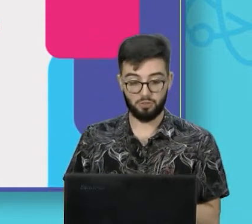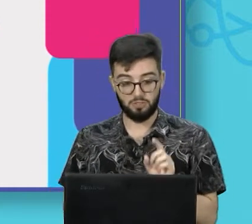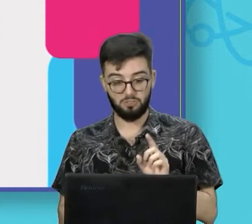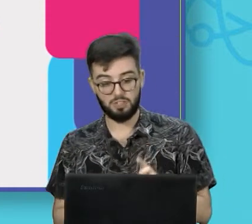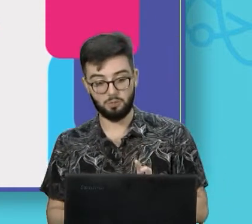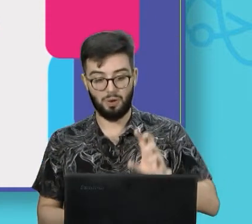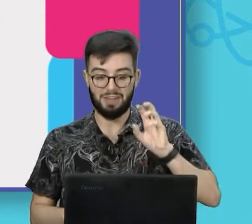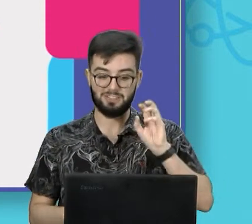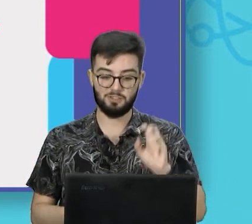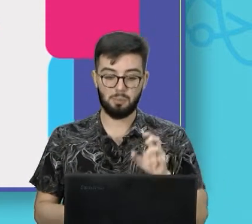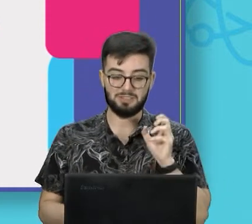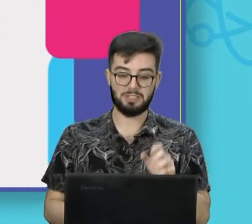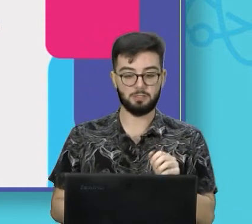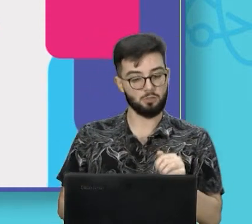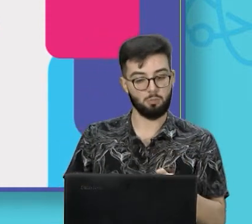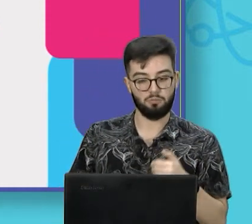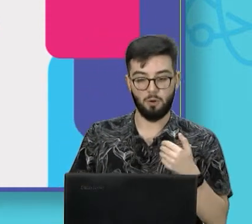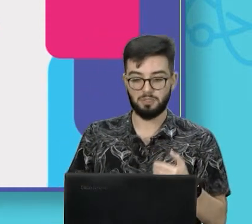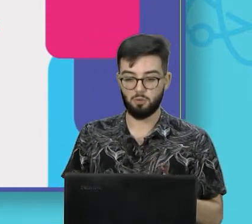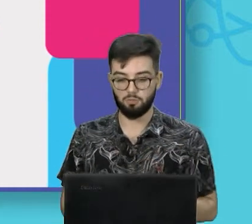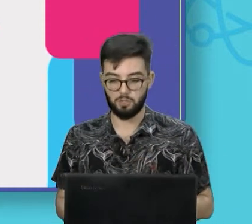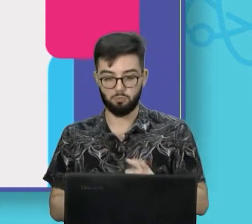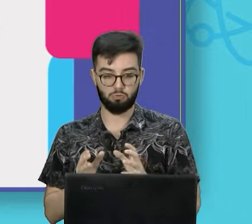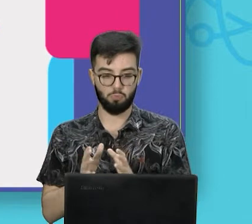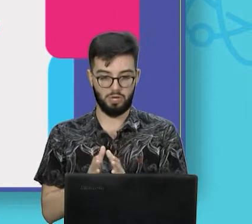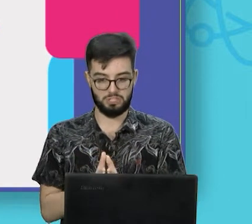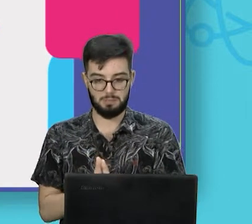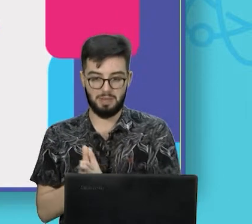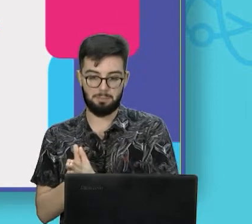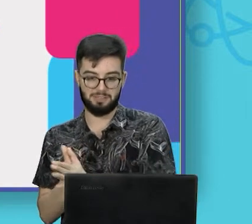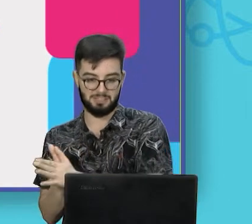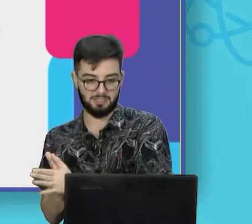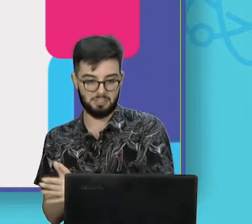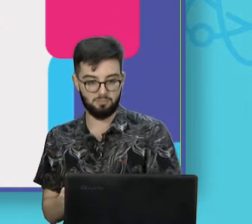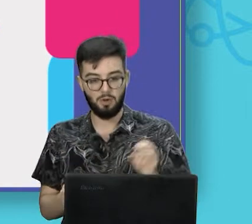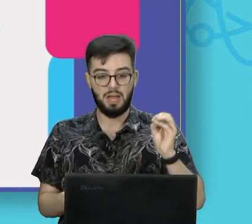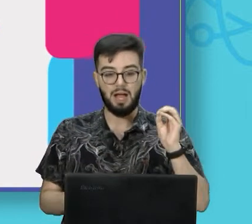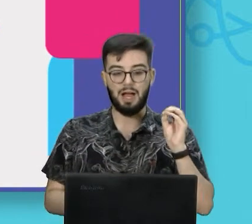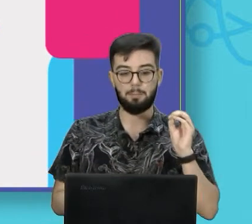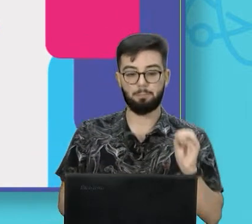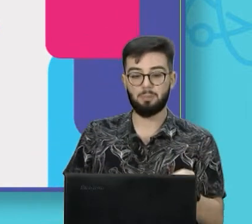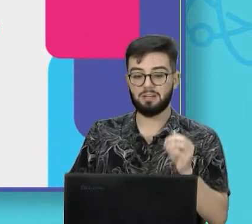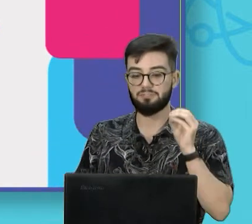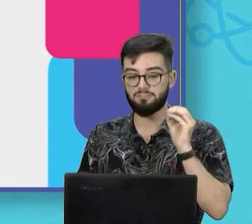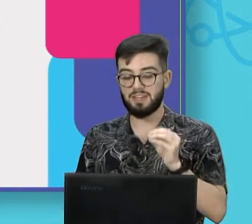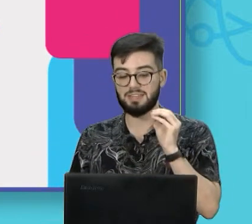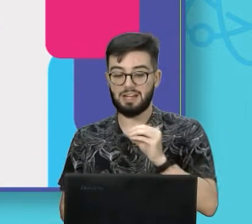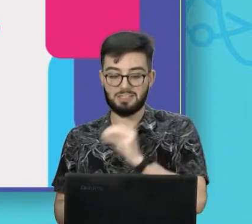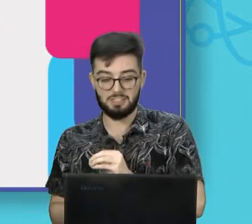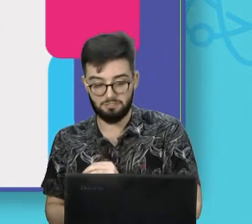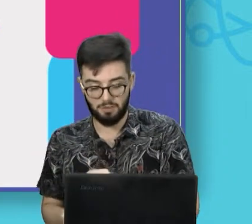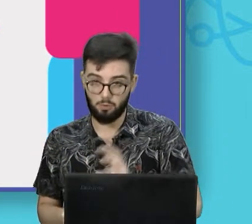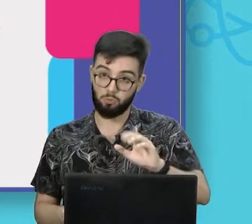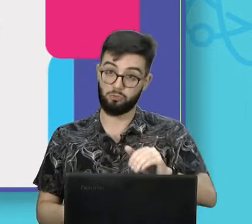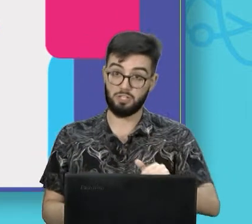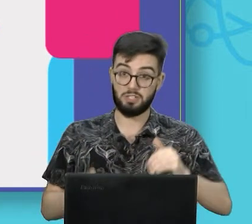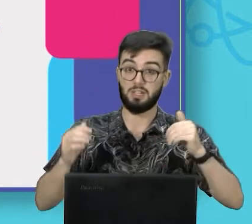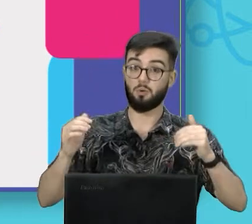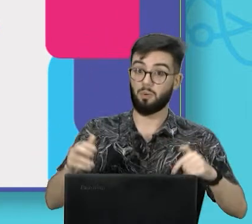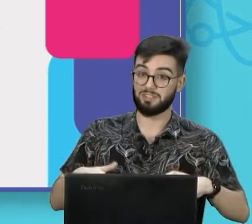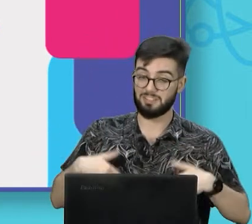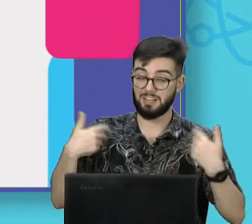aqui um trecho da constituição que diz o seguinte a nação brasileira adota como forma de governo sobre o regime representativo a República Federativa